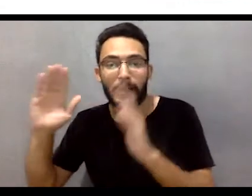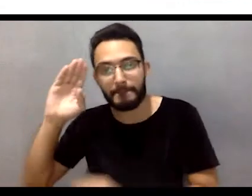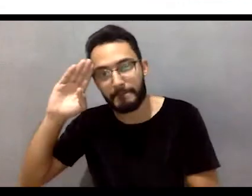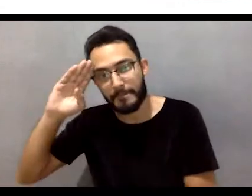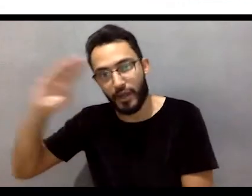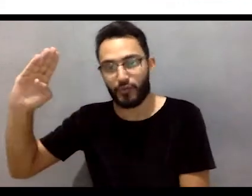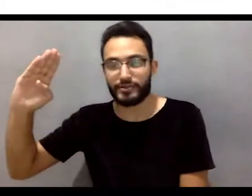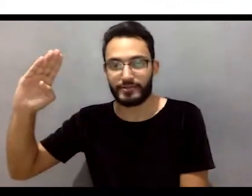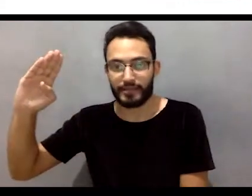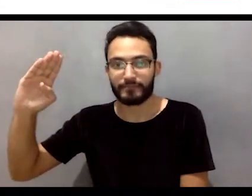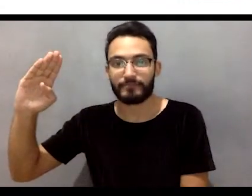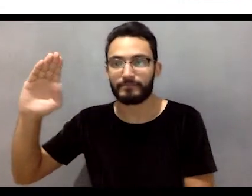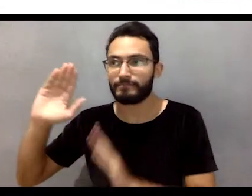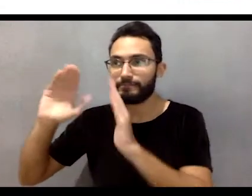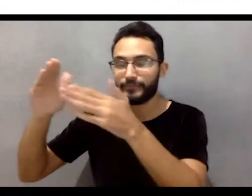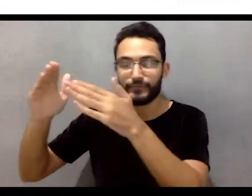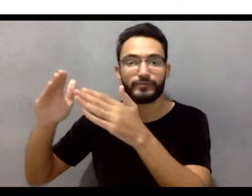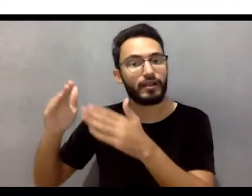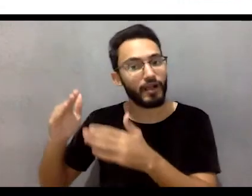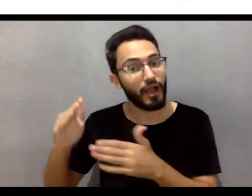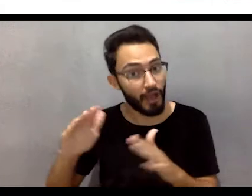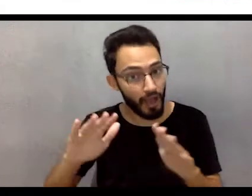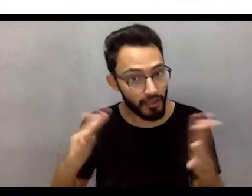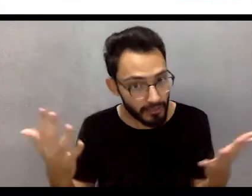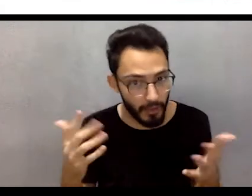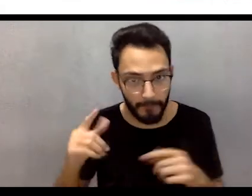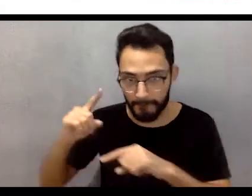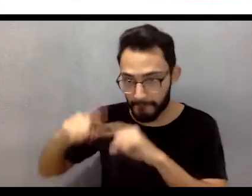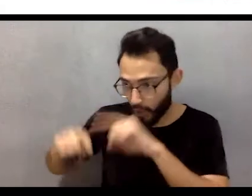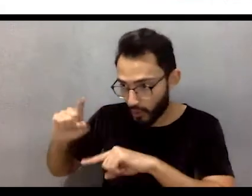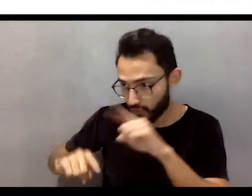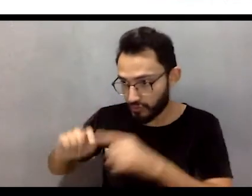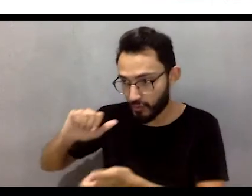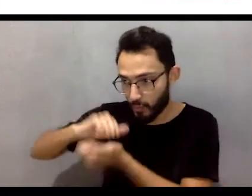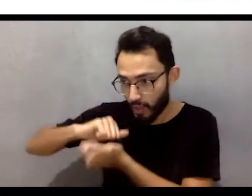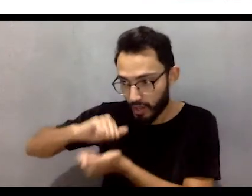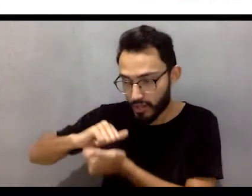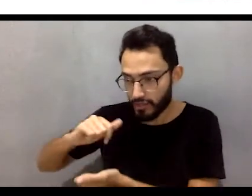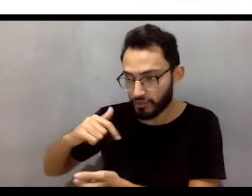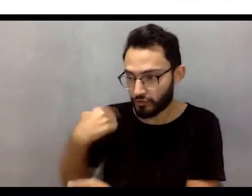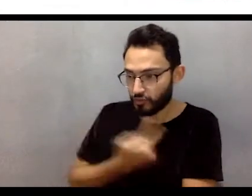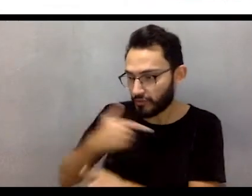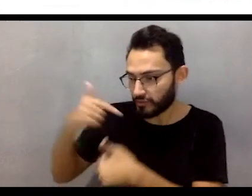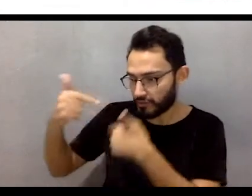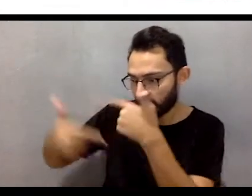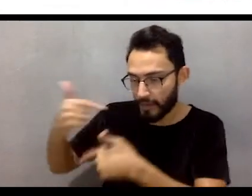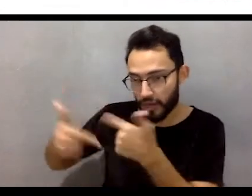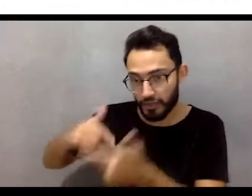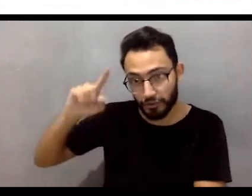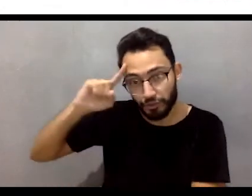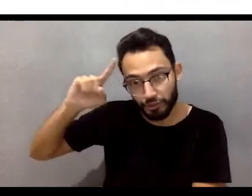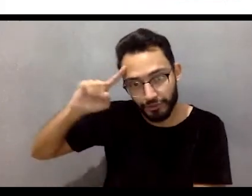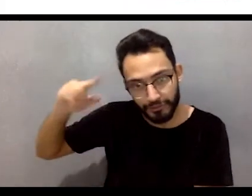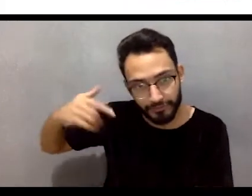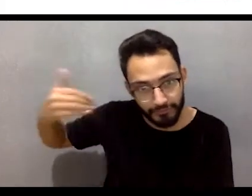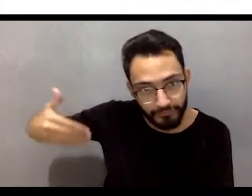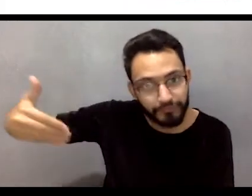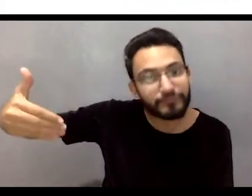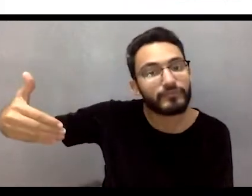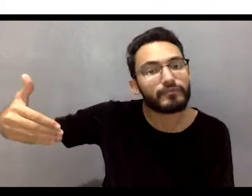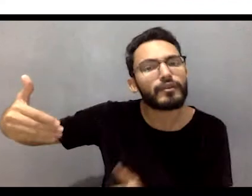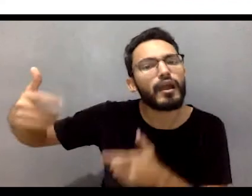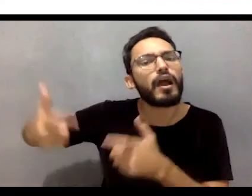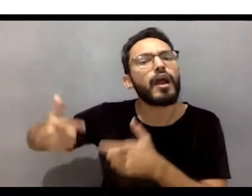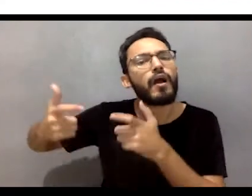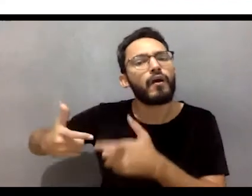priorizado. Então, aquele product backlog que vocês trabalham no dia a dia, ele vem da